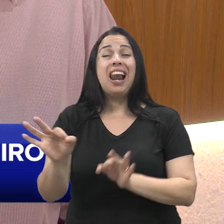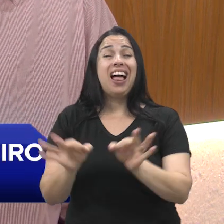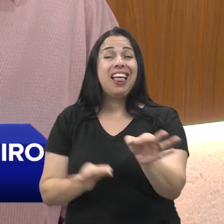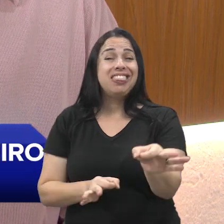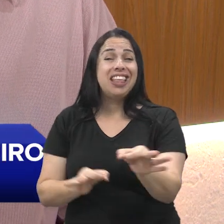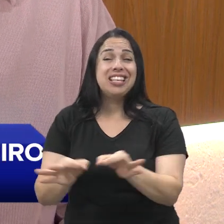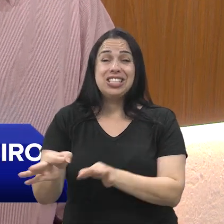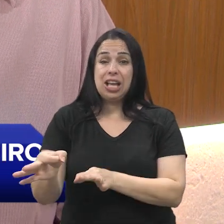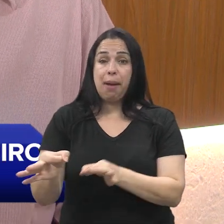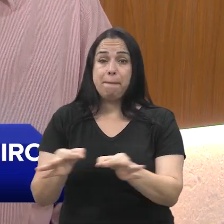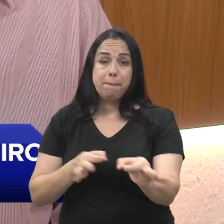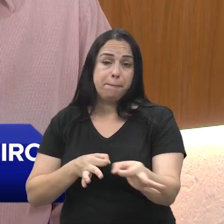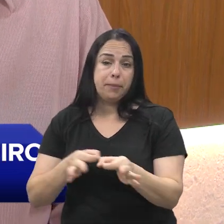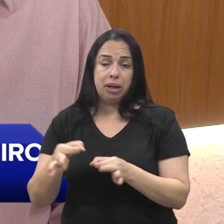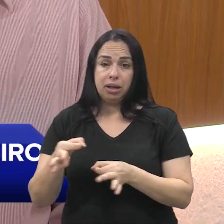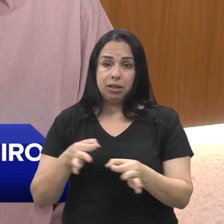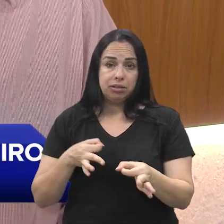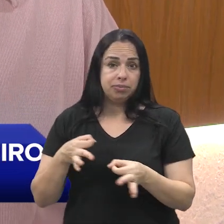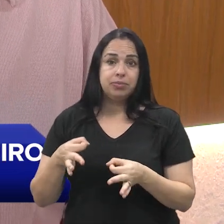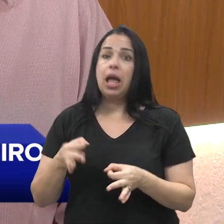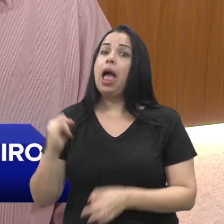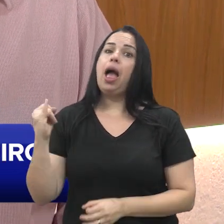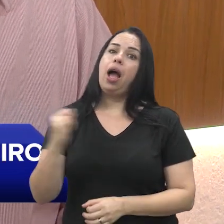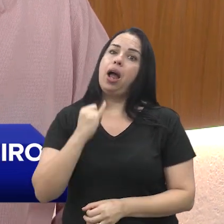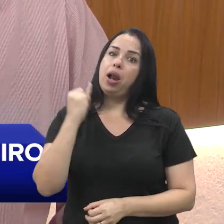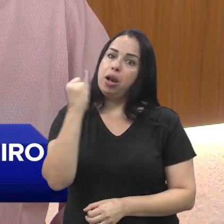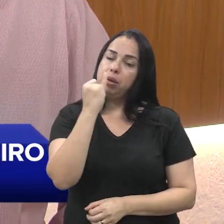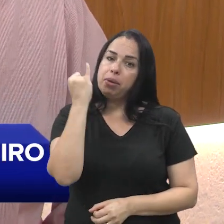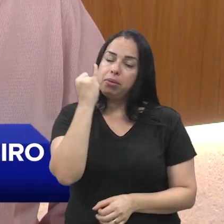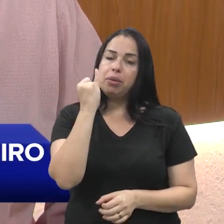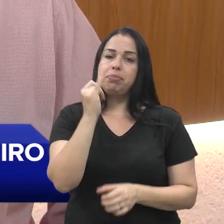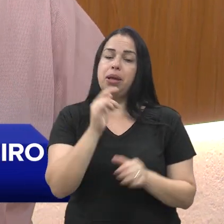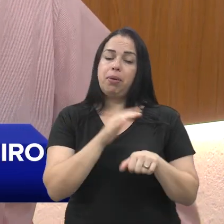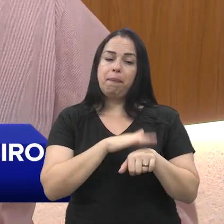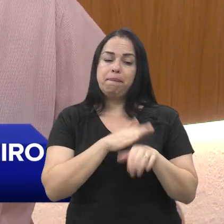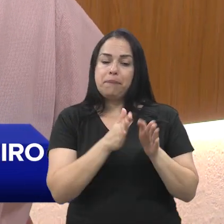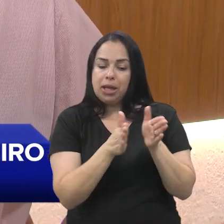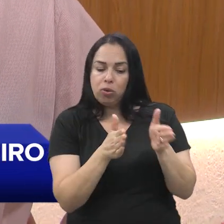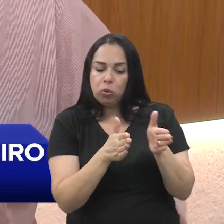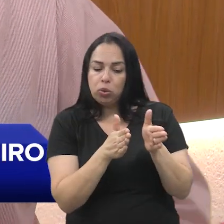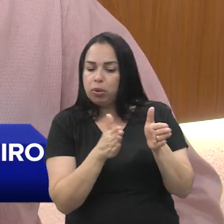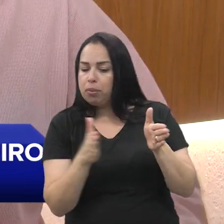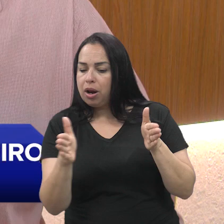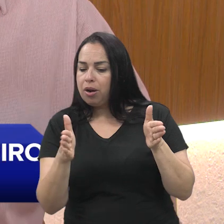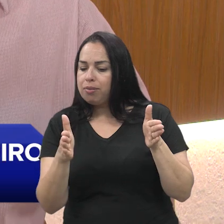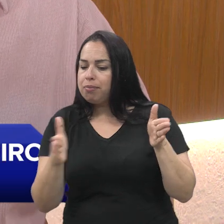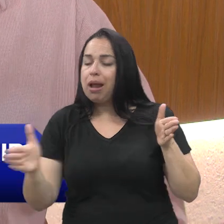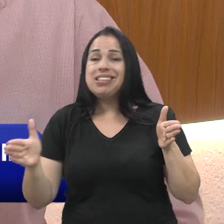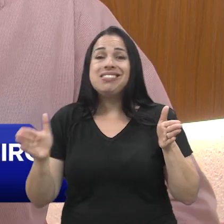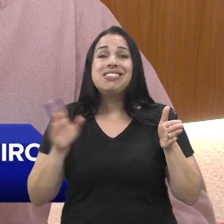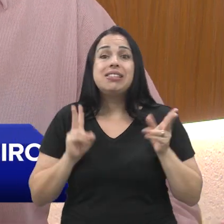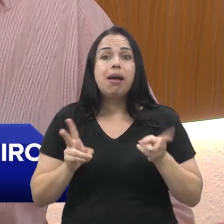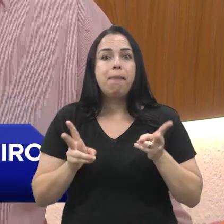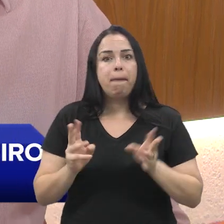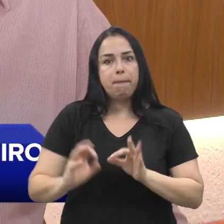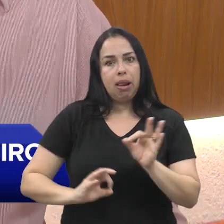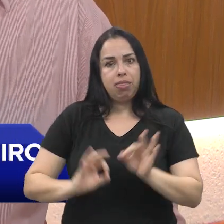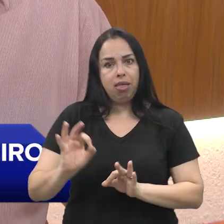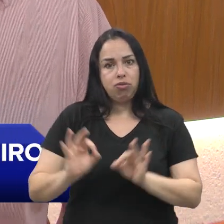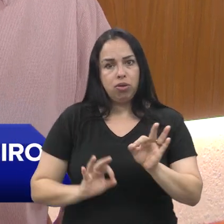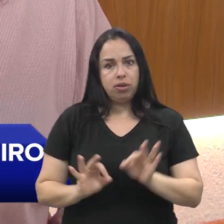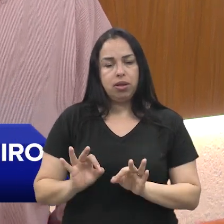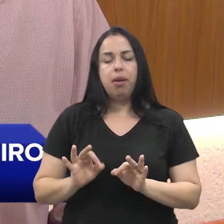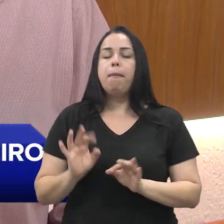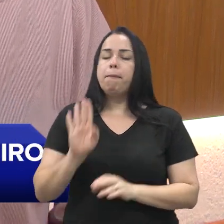chama-se planejamento. E planejamento ele é importante para o curto, para o médio e para o longo